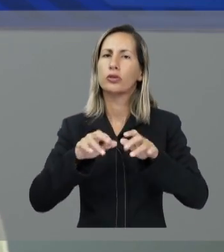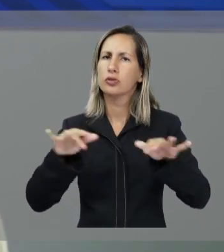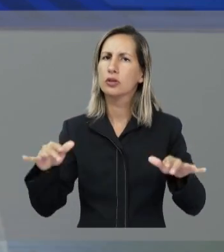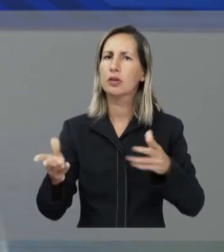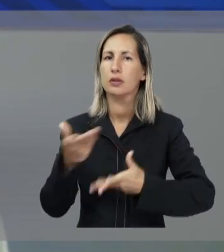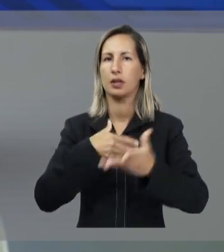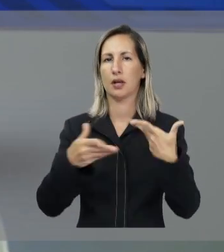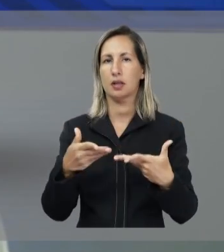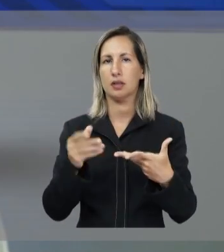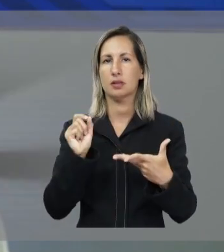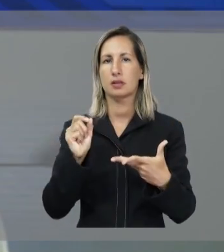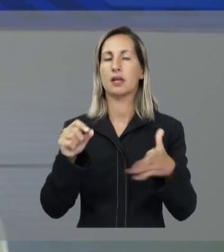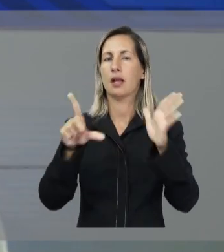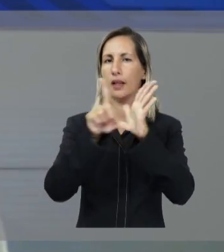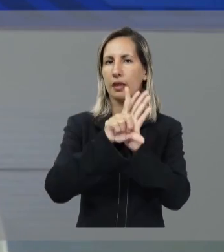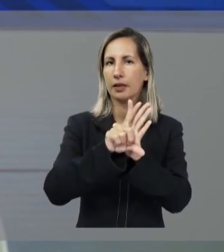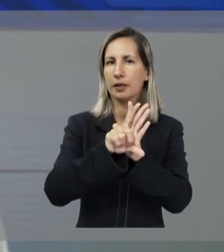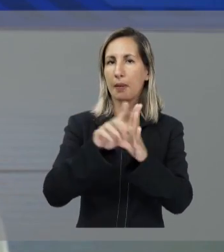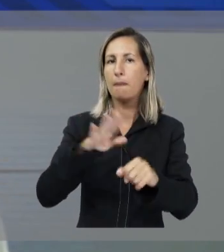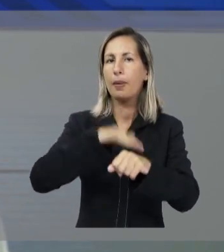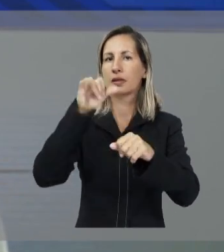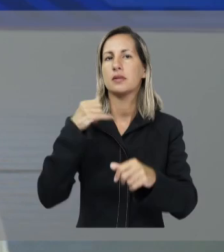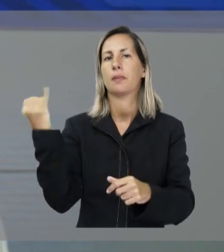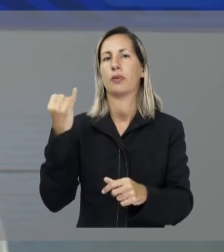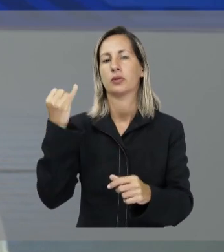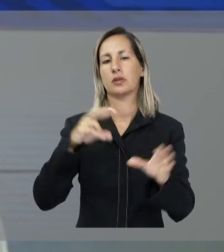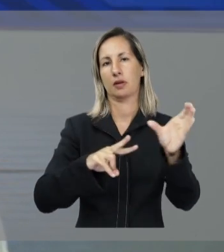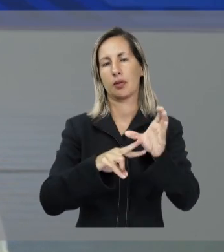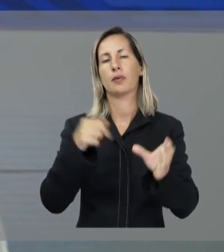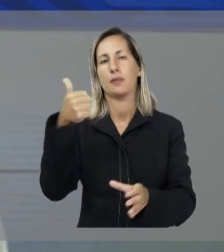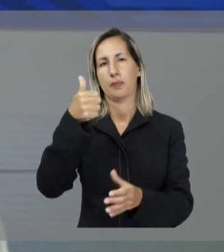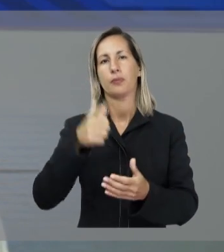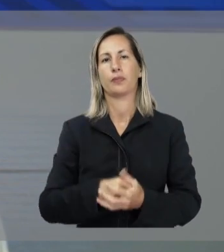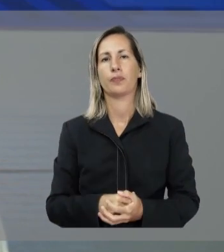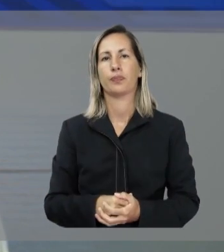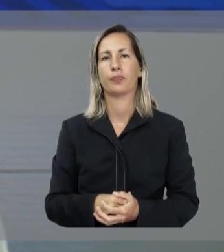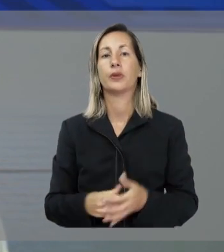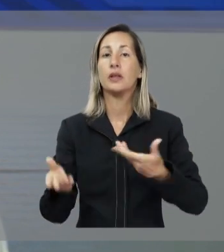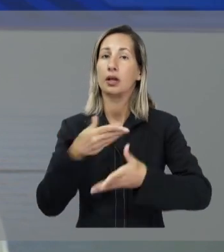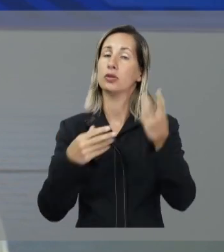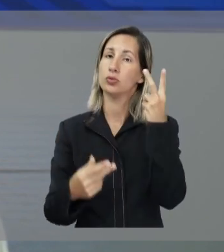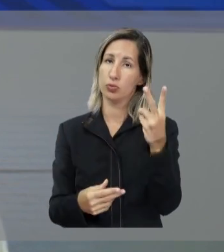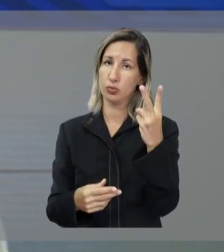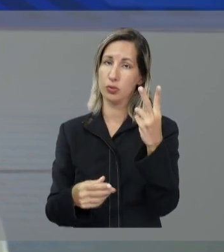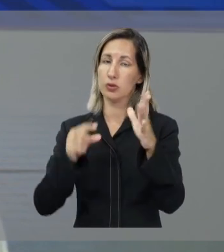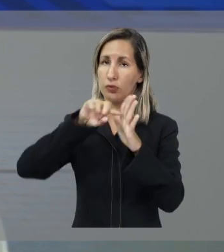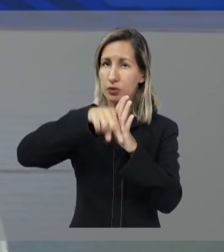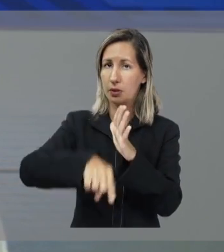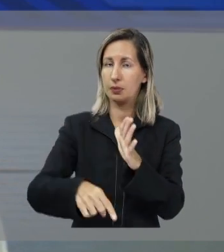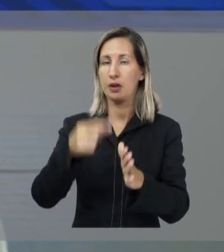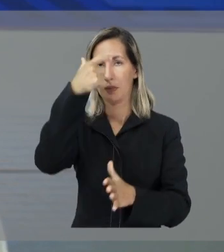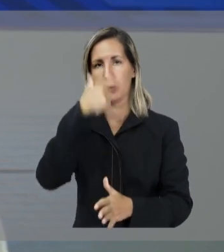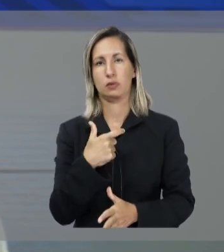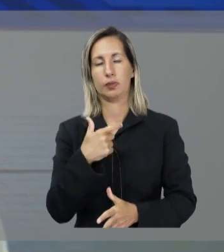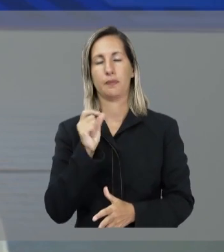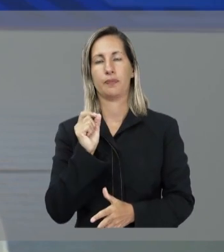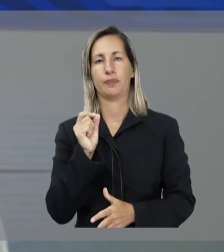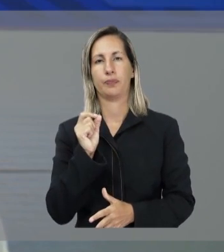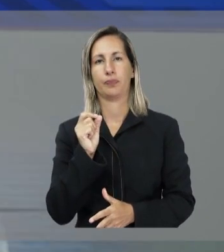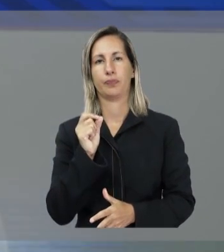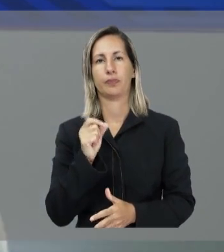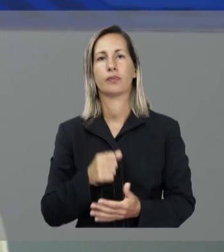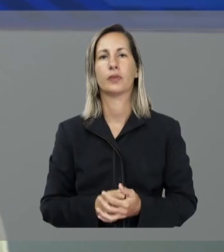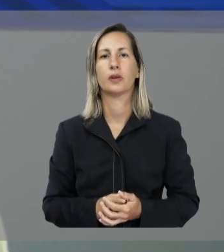ele, sinceramente, uma das leis mais importantes que essa casa já aprovou, que ele traz 2 coisas que são fundamentais para o ser humano.